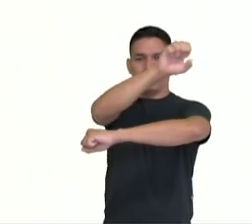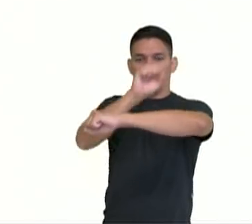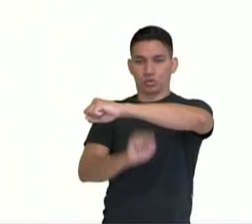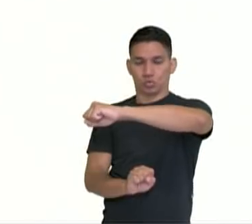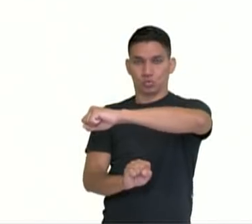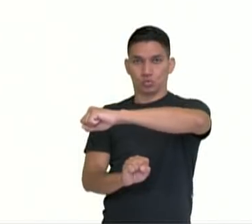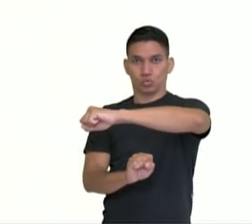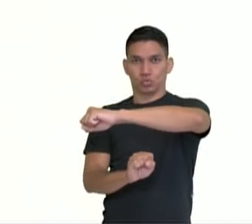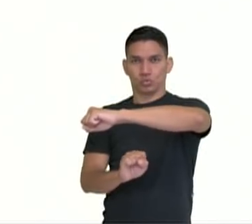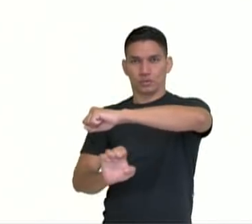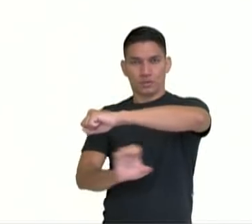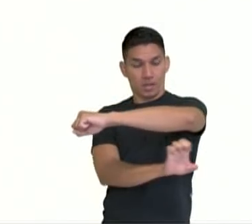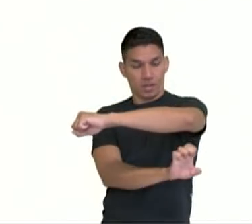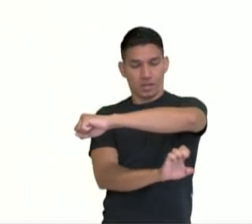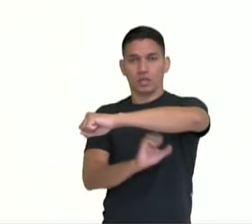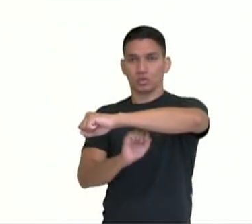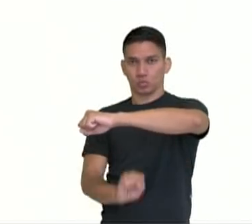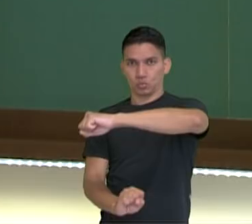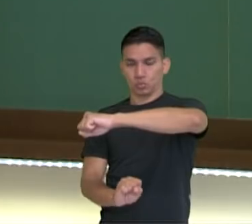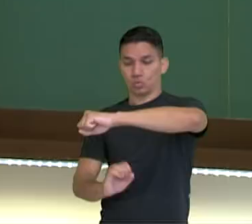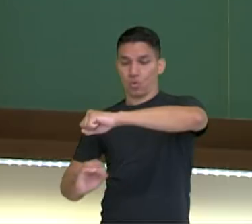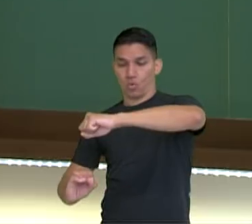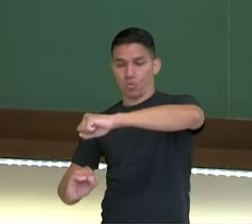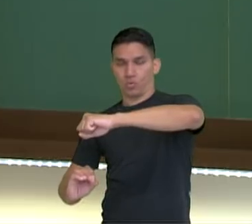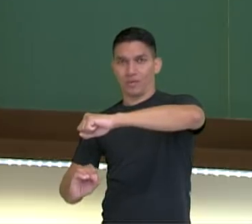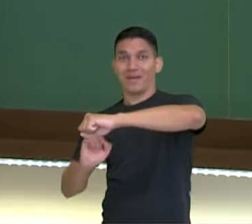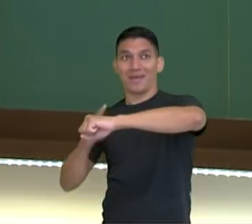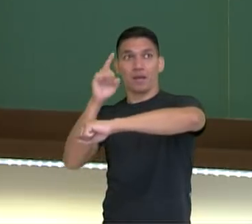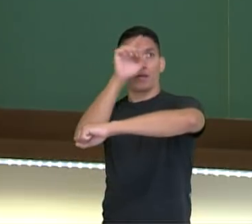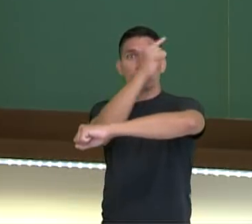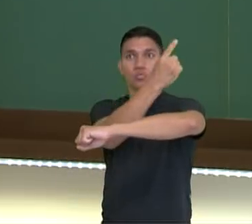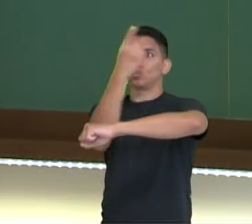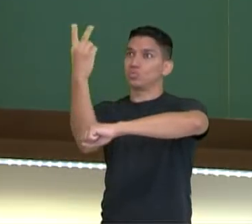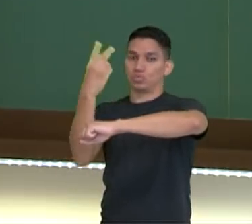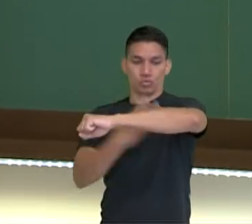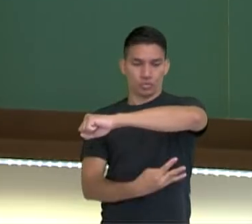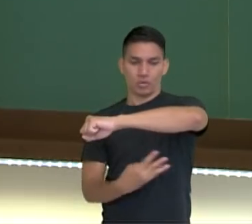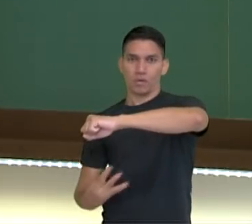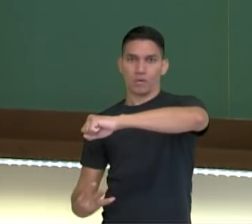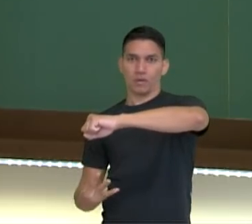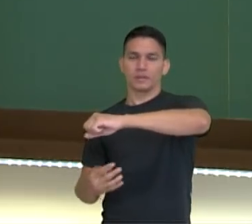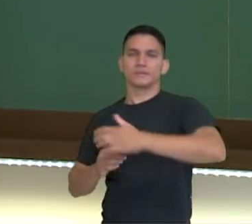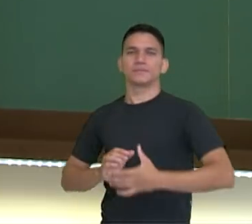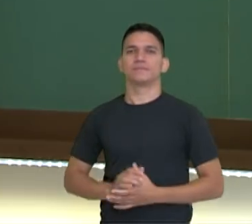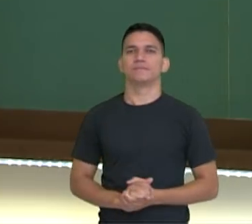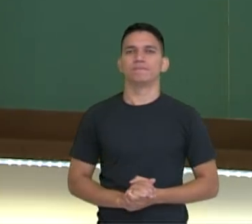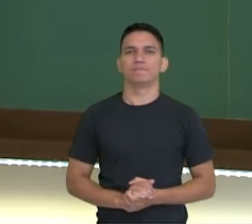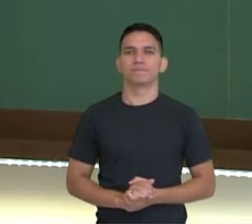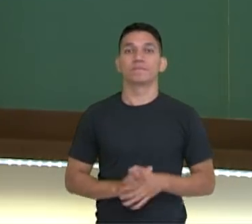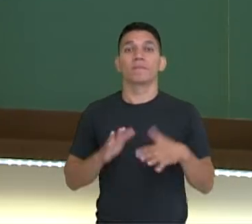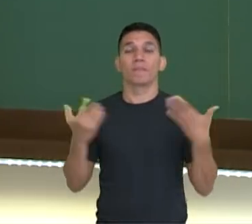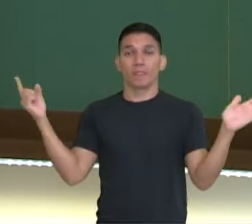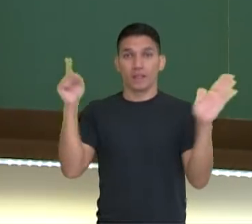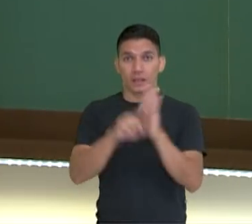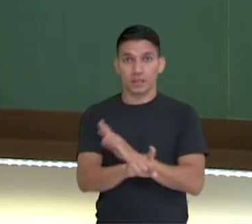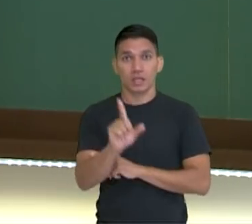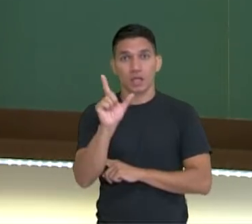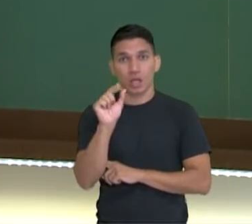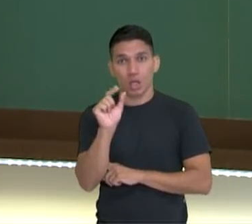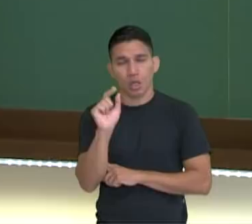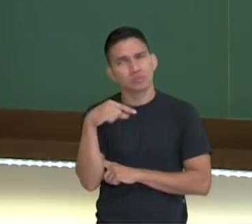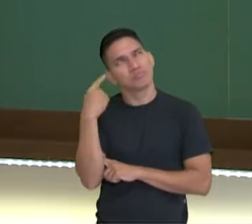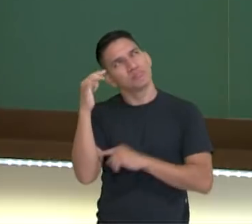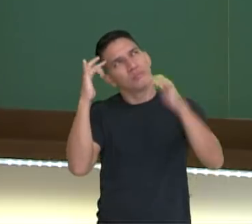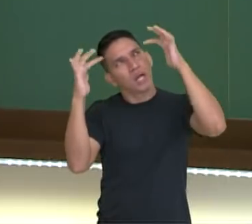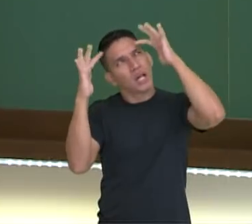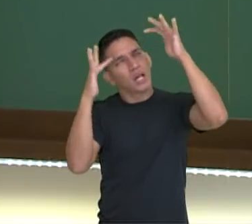e sudoeste. São os 4 pontos colaterais, ok? E aí uma perguntinha para a gente pensar nessa